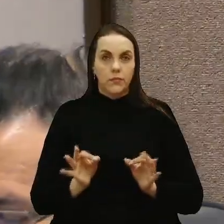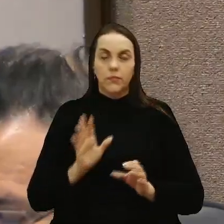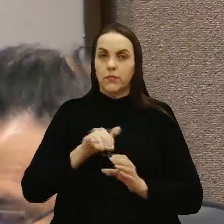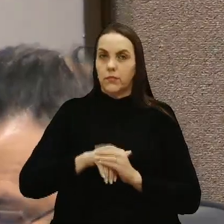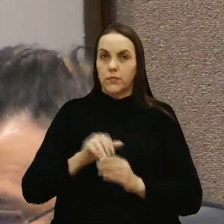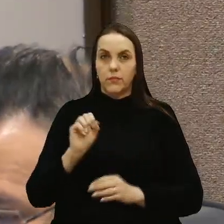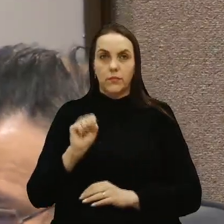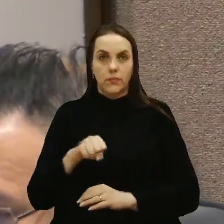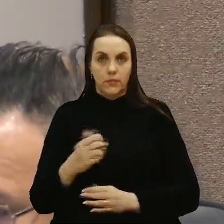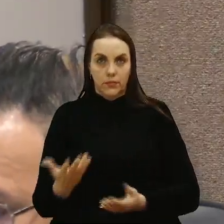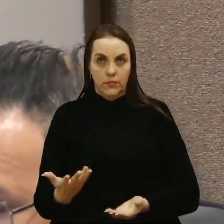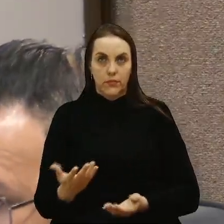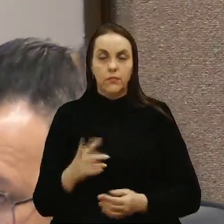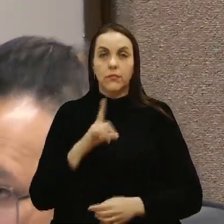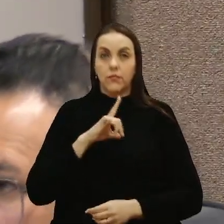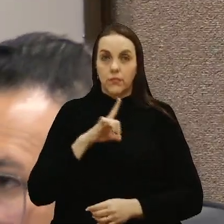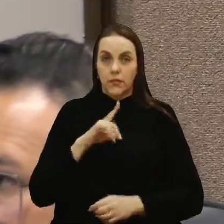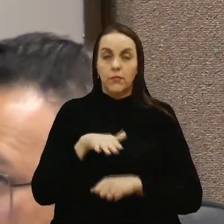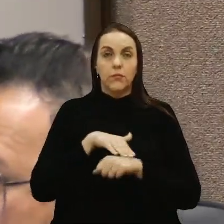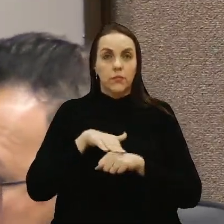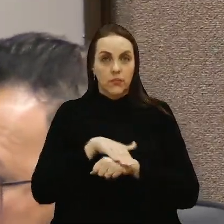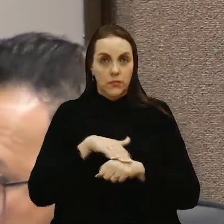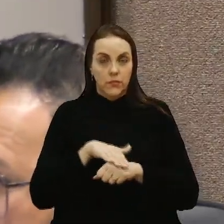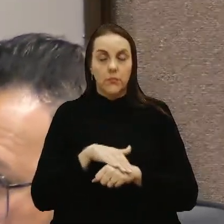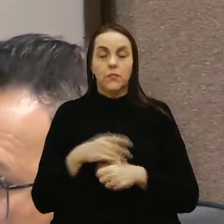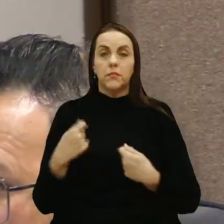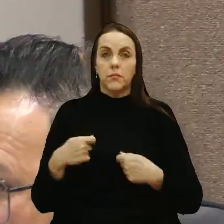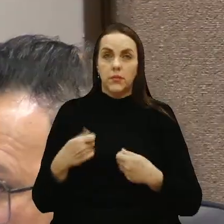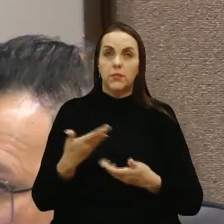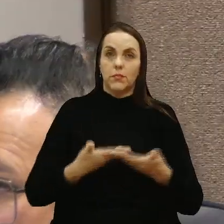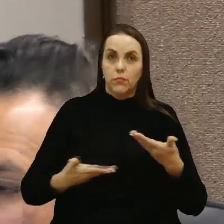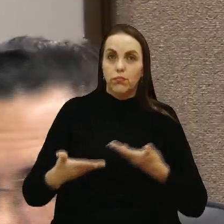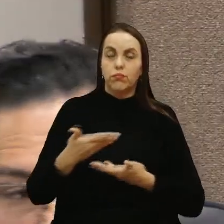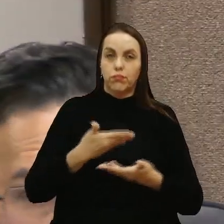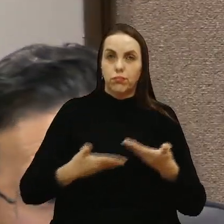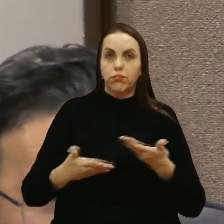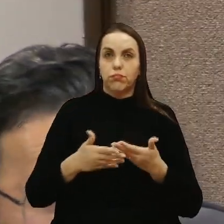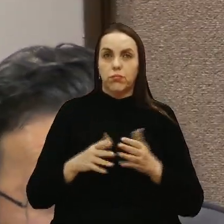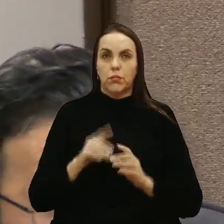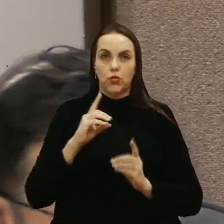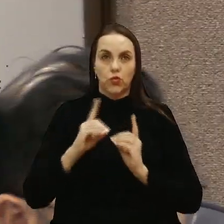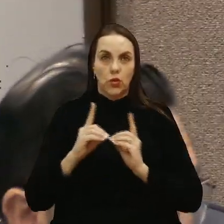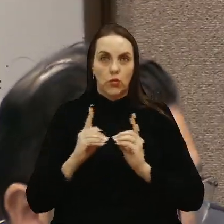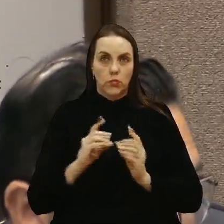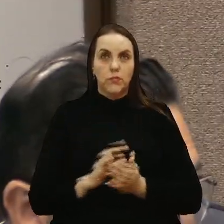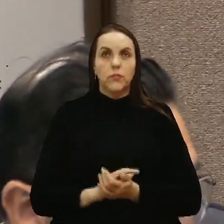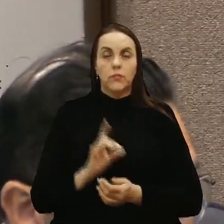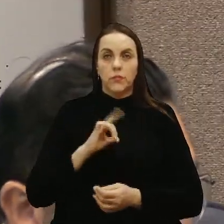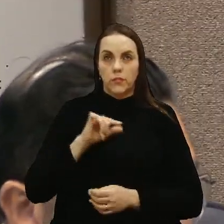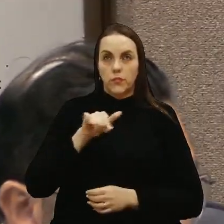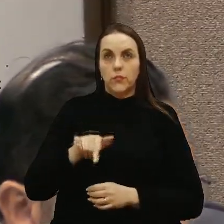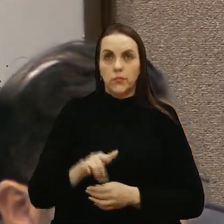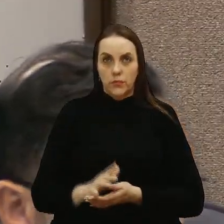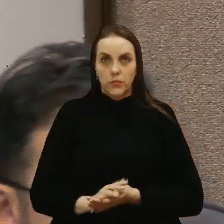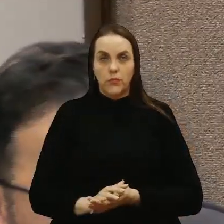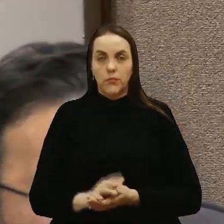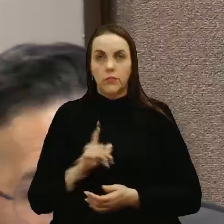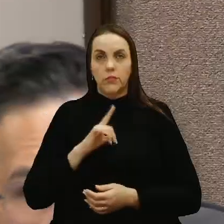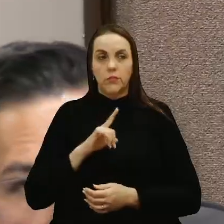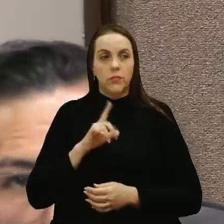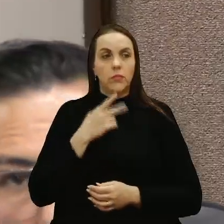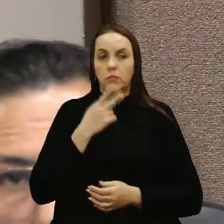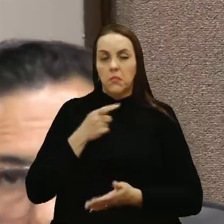sim. Temos que conversar, temos que buscar diálogo. Não dá de fazer isso do dia para a noite, não dá de impor